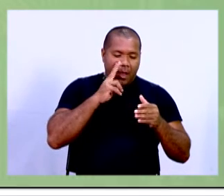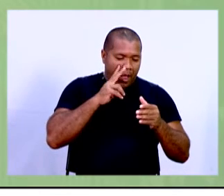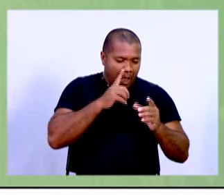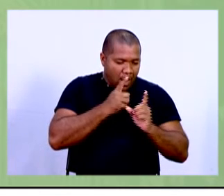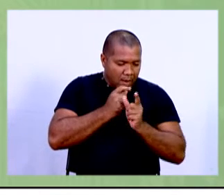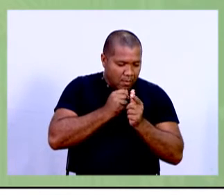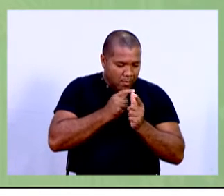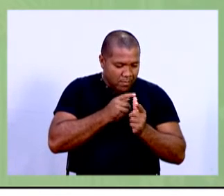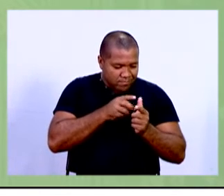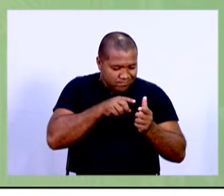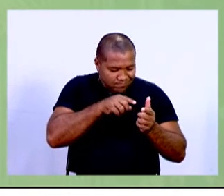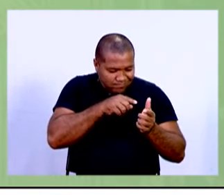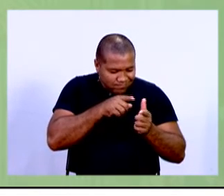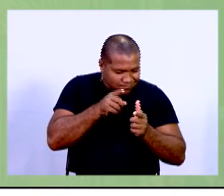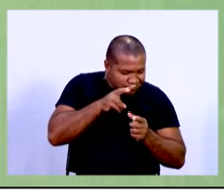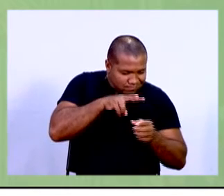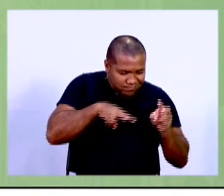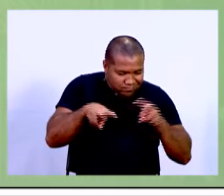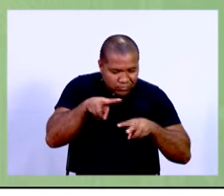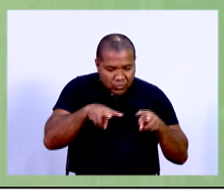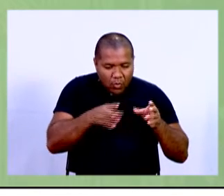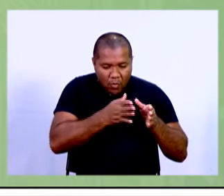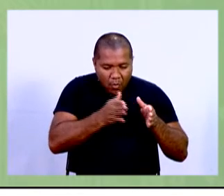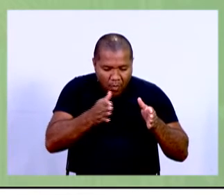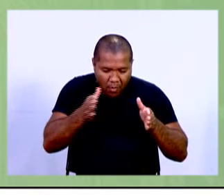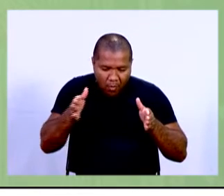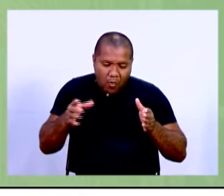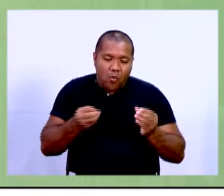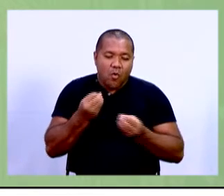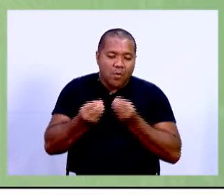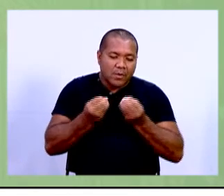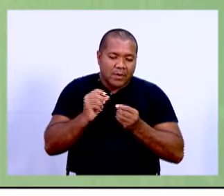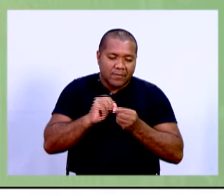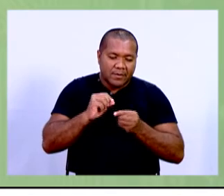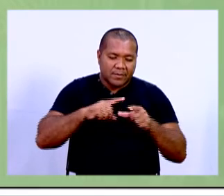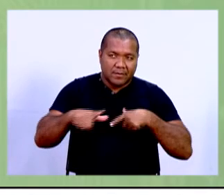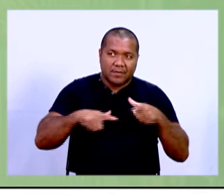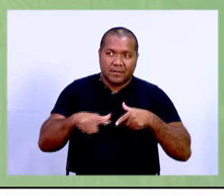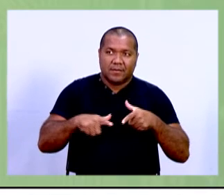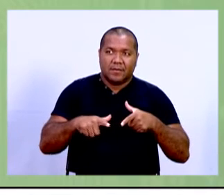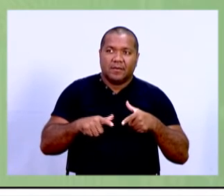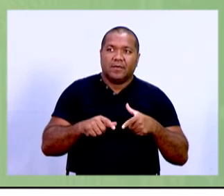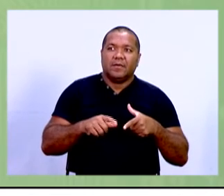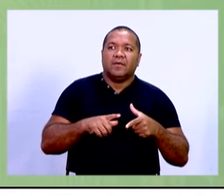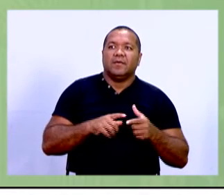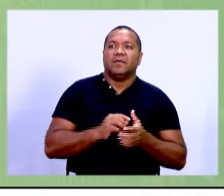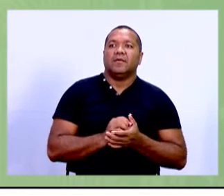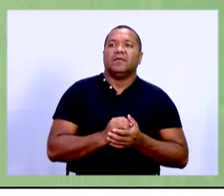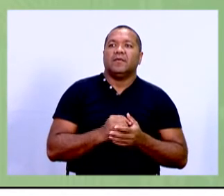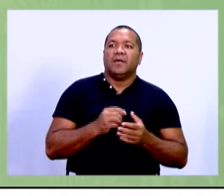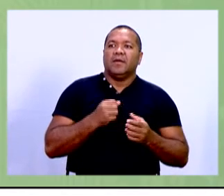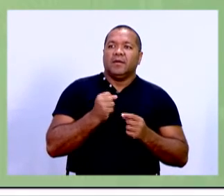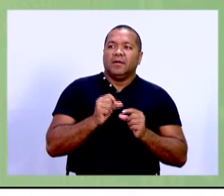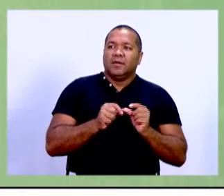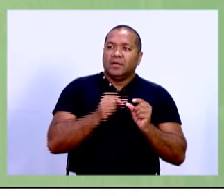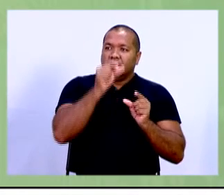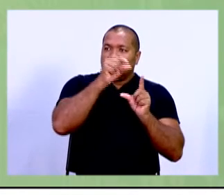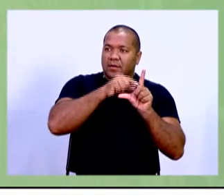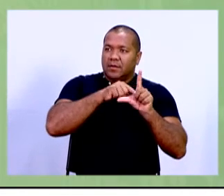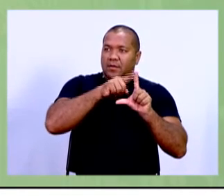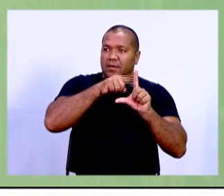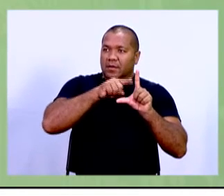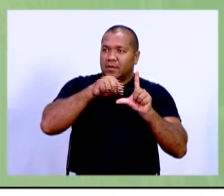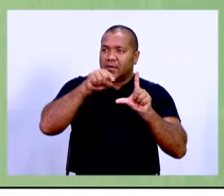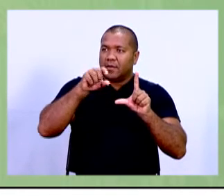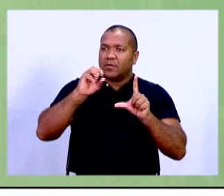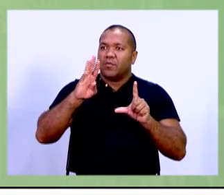ele vai precisar acompanhar as atividades. Vamos utilizar o gráfico de burn down, gerenciamento do projeto